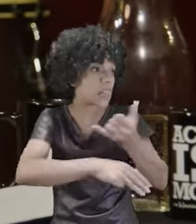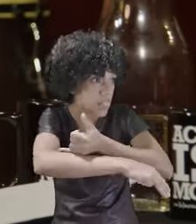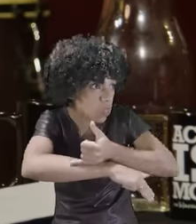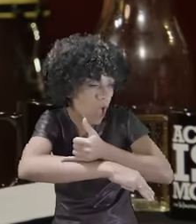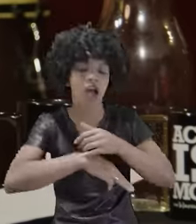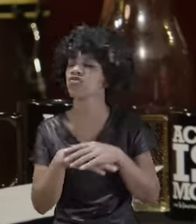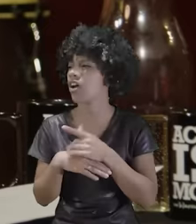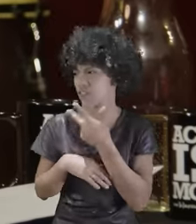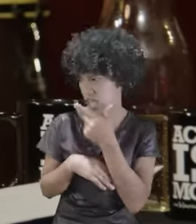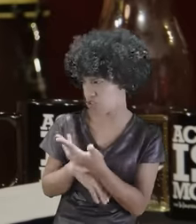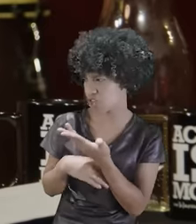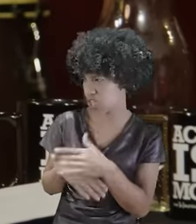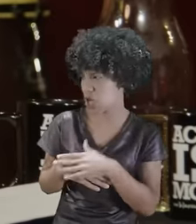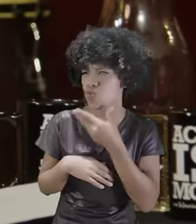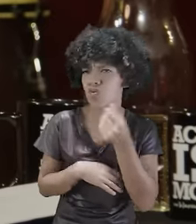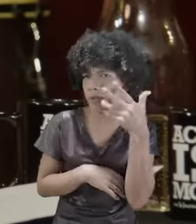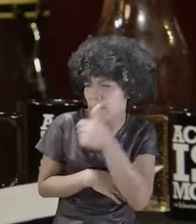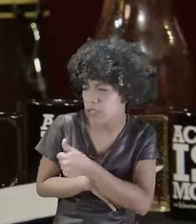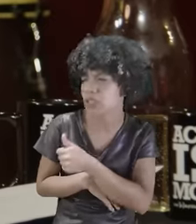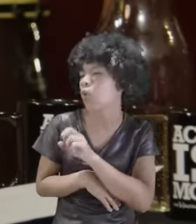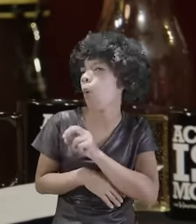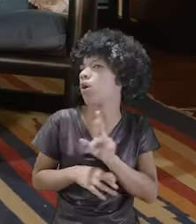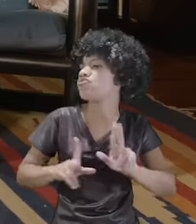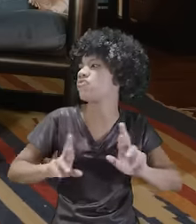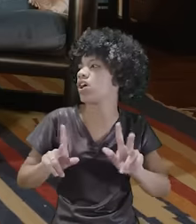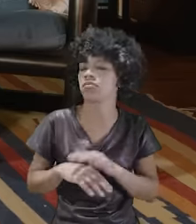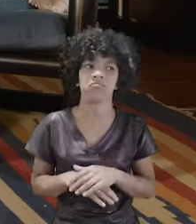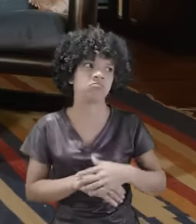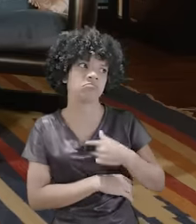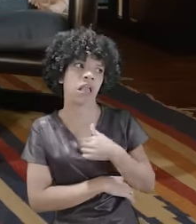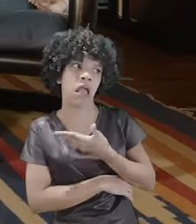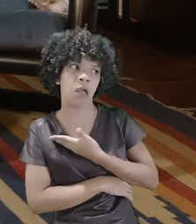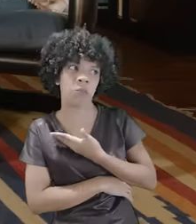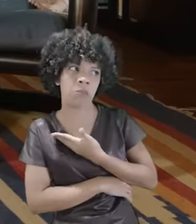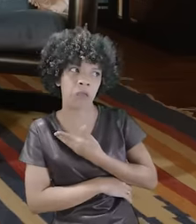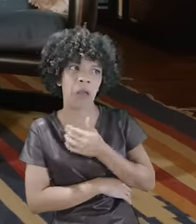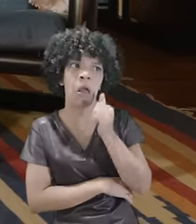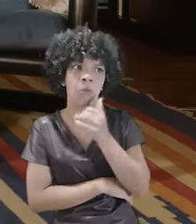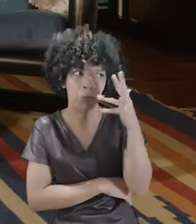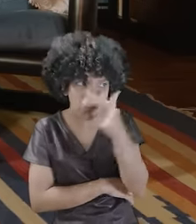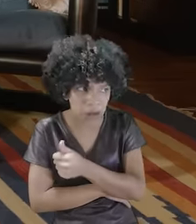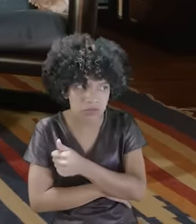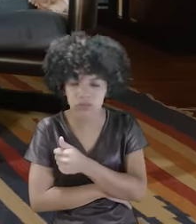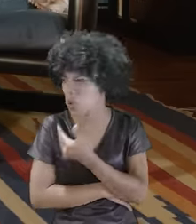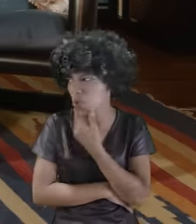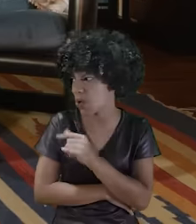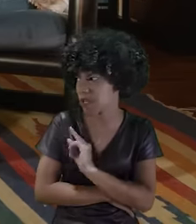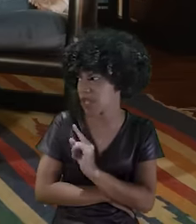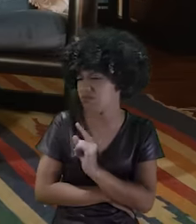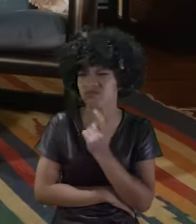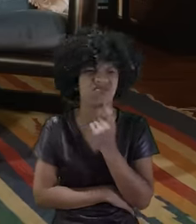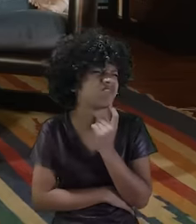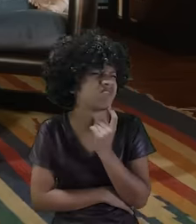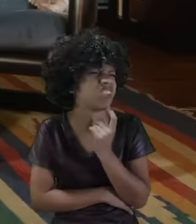acha que as mulheres dos homens são bonitos ou é diferente da beleza que você tá acostumada amigo os mulheres daqui bonitas os homens não